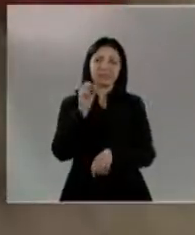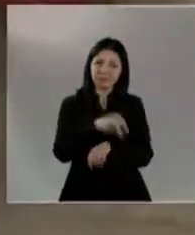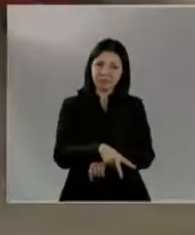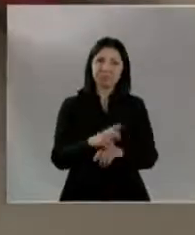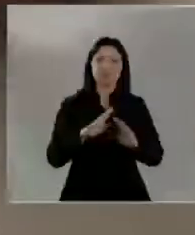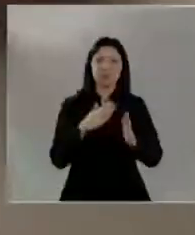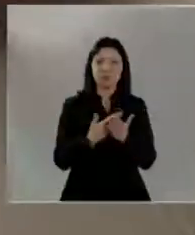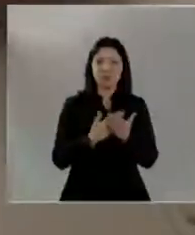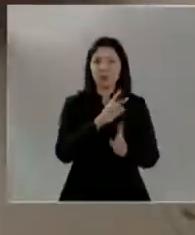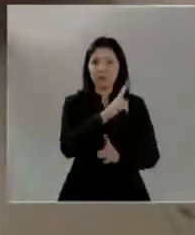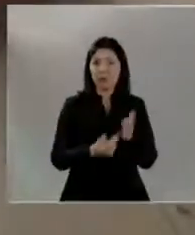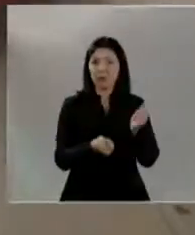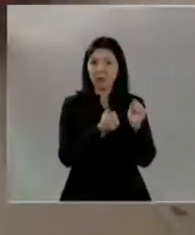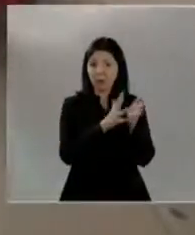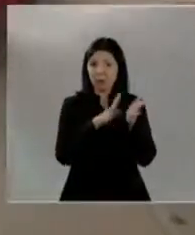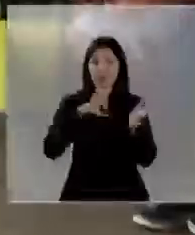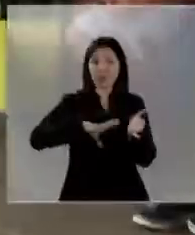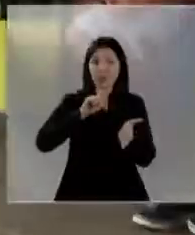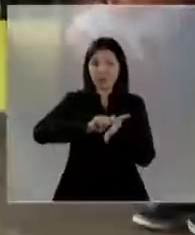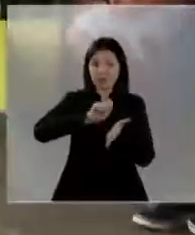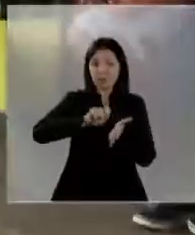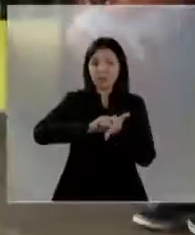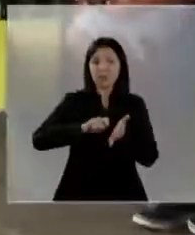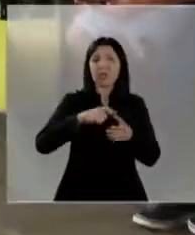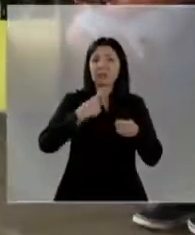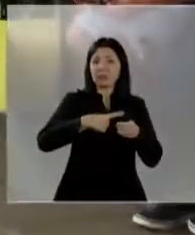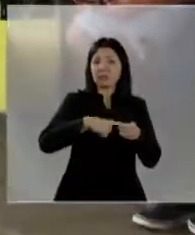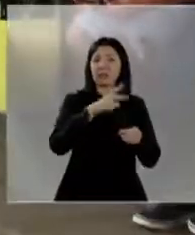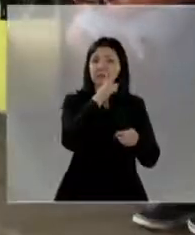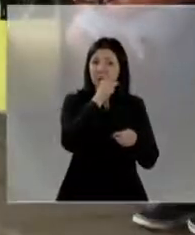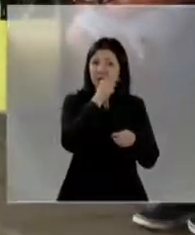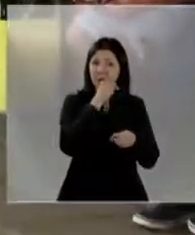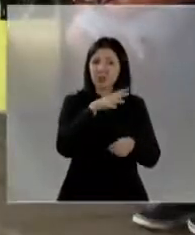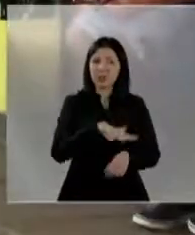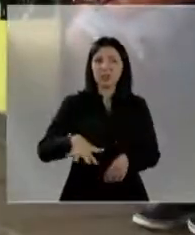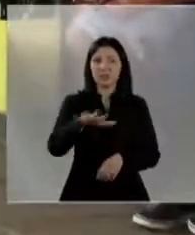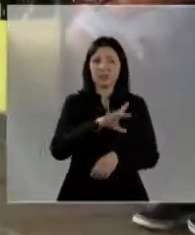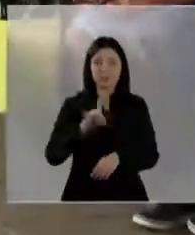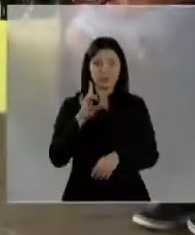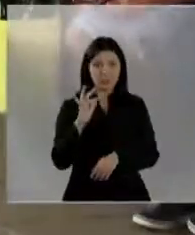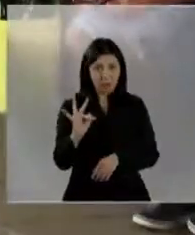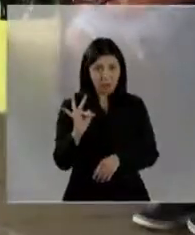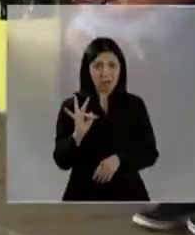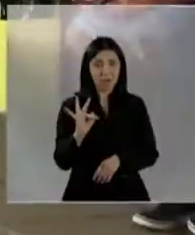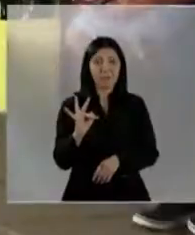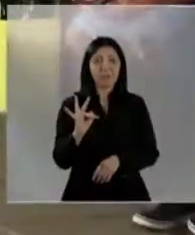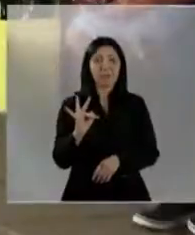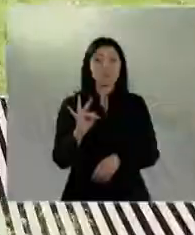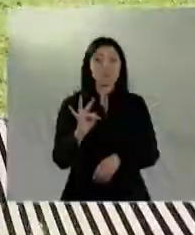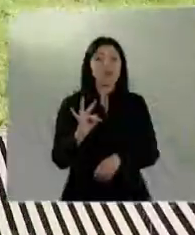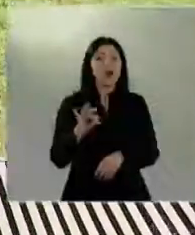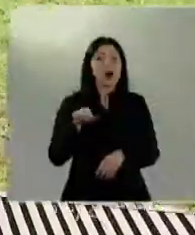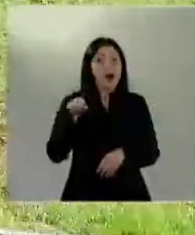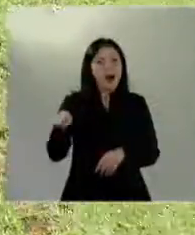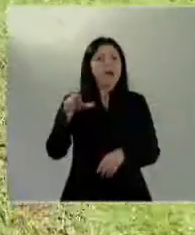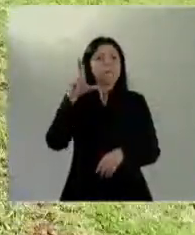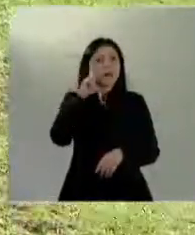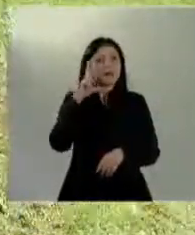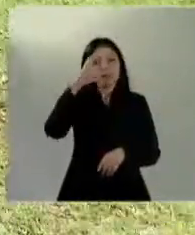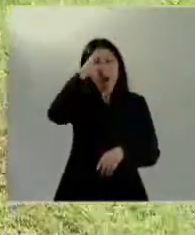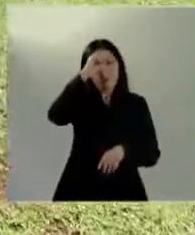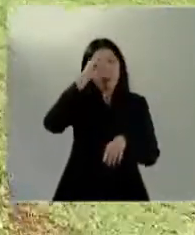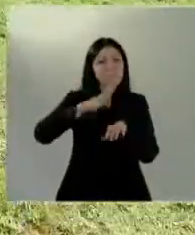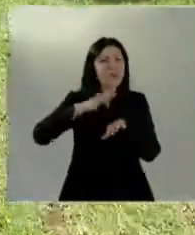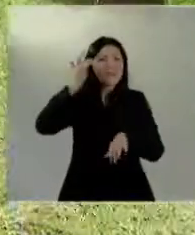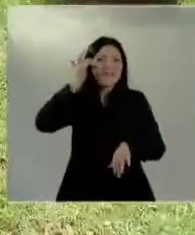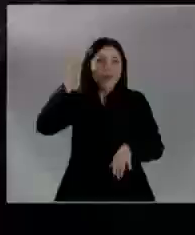Escola Bilíngue Libras e Português Escrito, que fica em Taguatinga, região administrativa do Distrito Federal. Além de aprender com